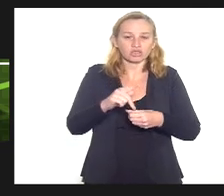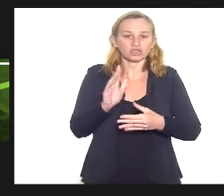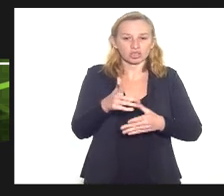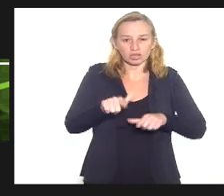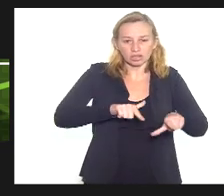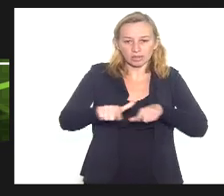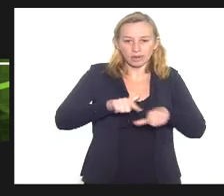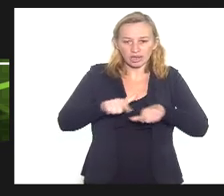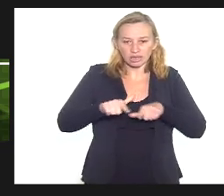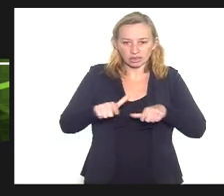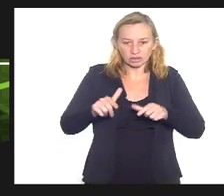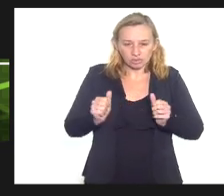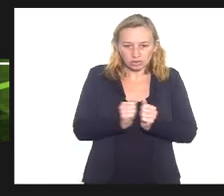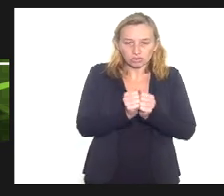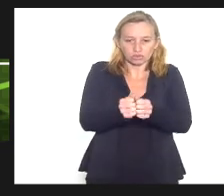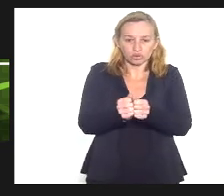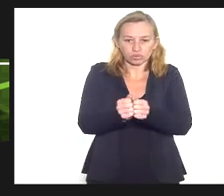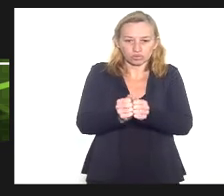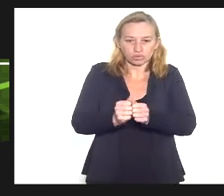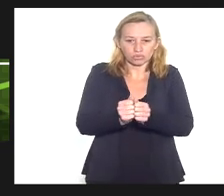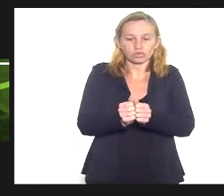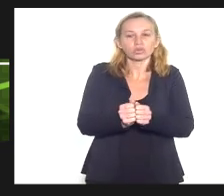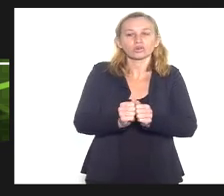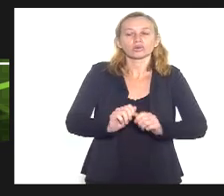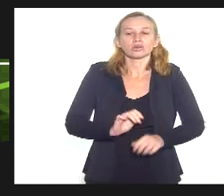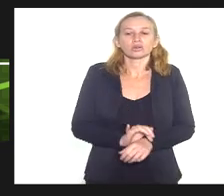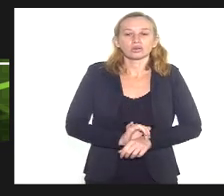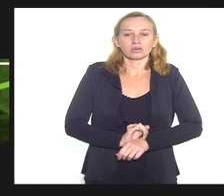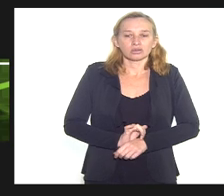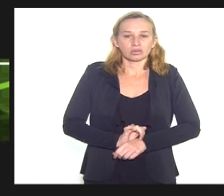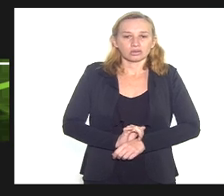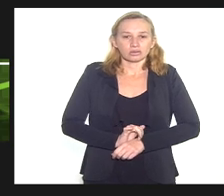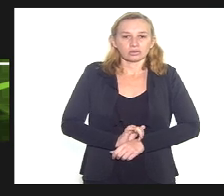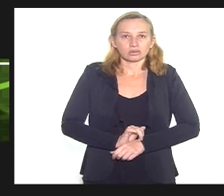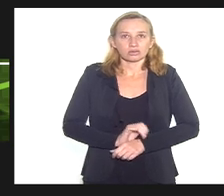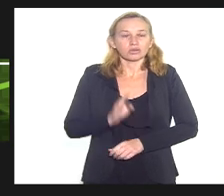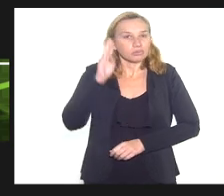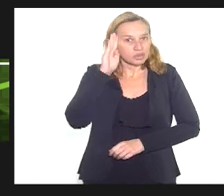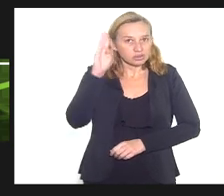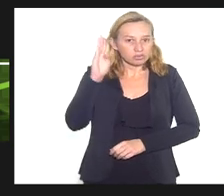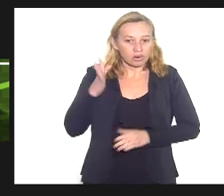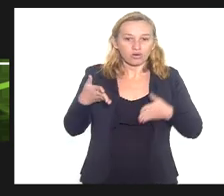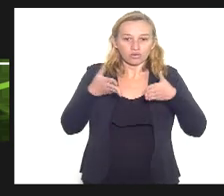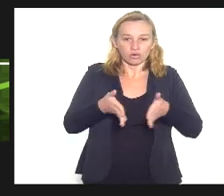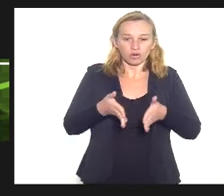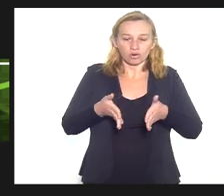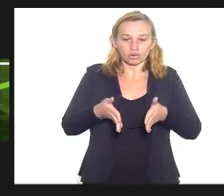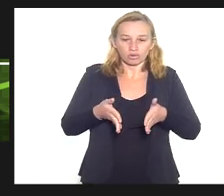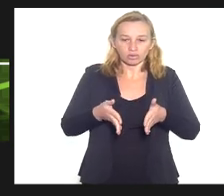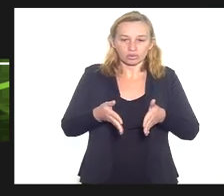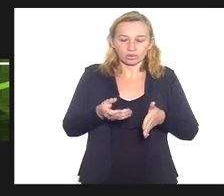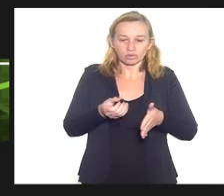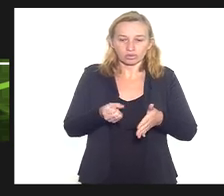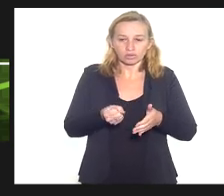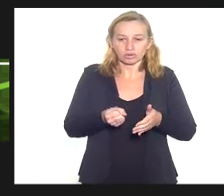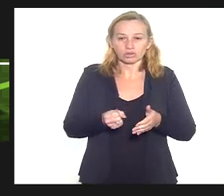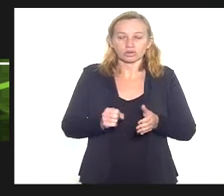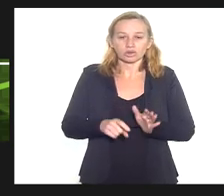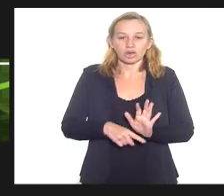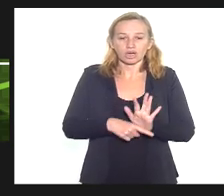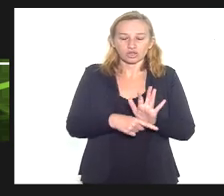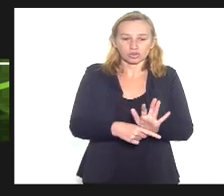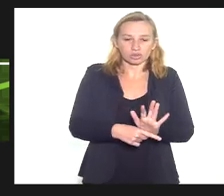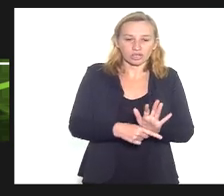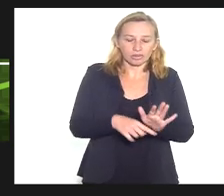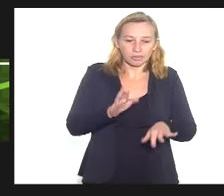trabalhado ativamente junto com o parceiro, junto com o operador, para nosso principal foco, aumentar o fator de recuperação deste campo.